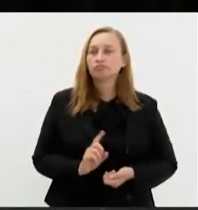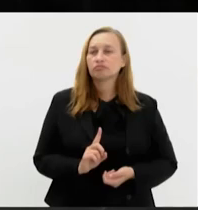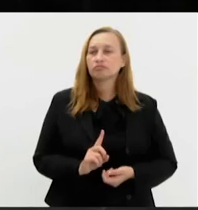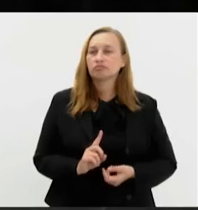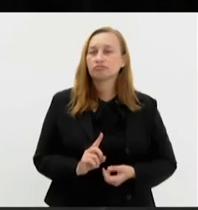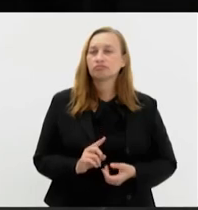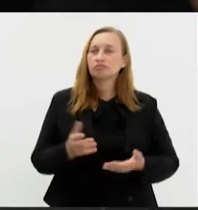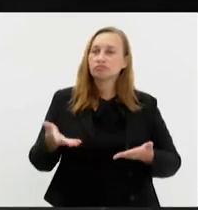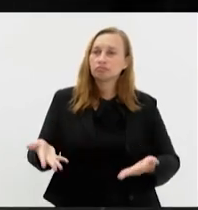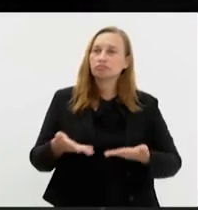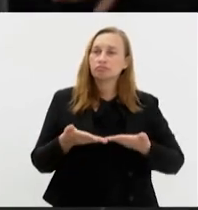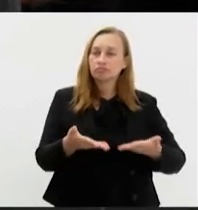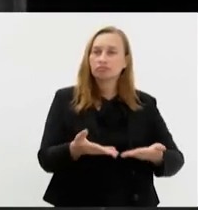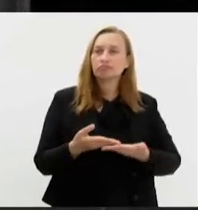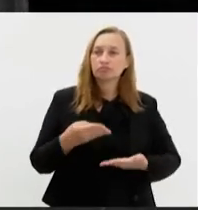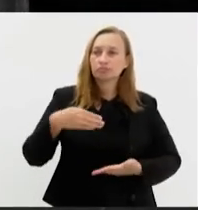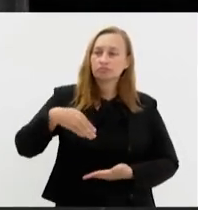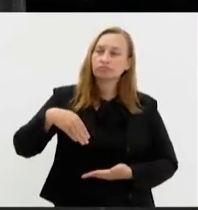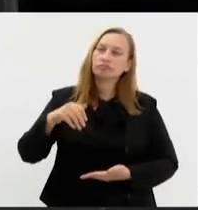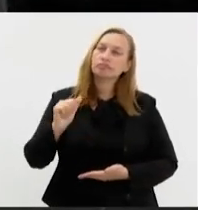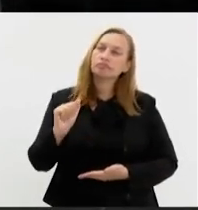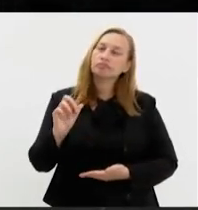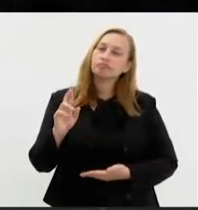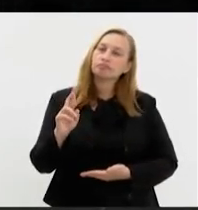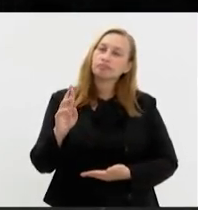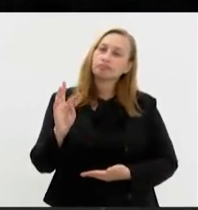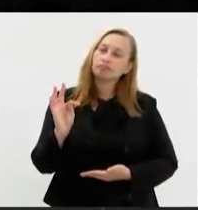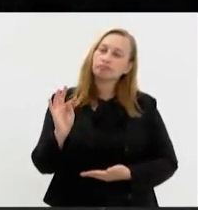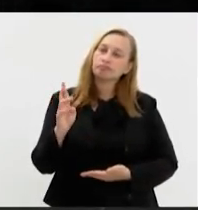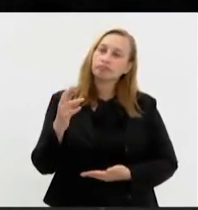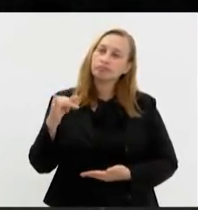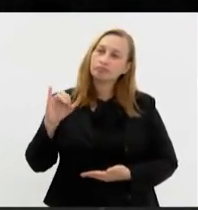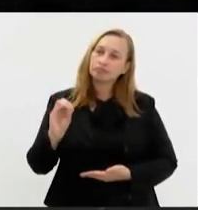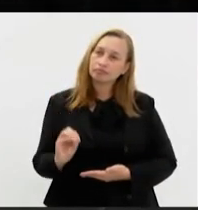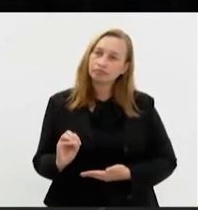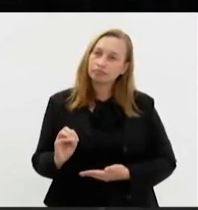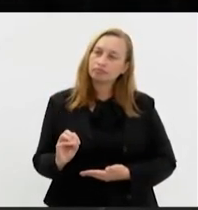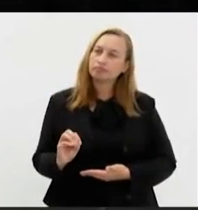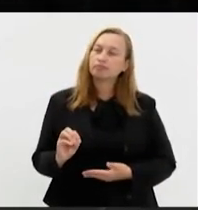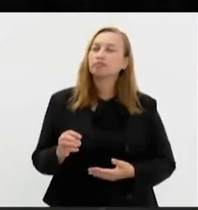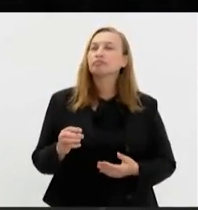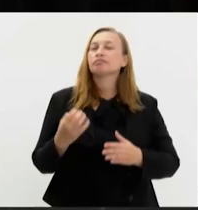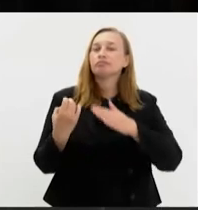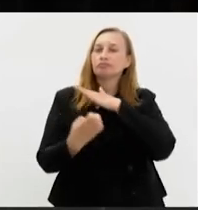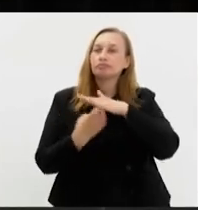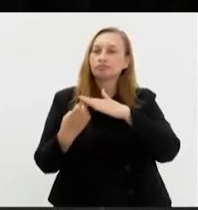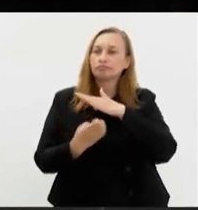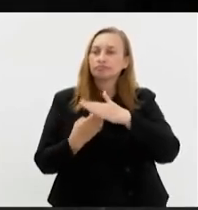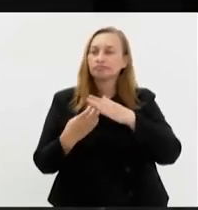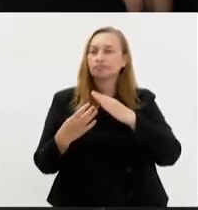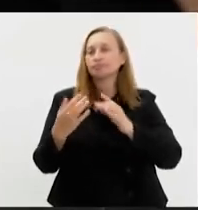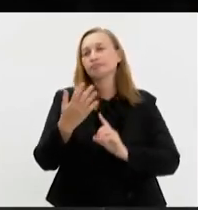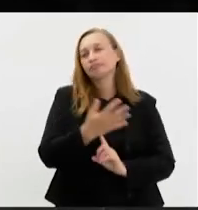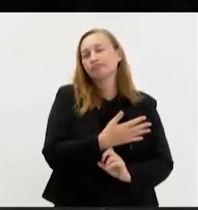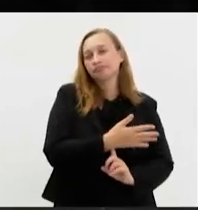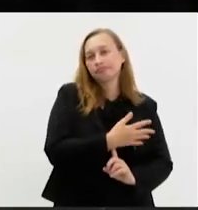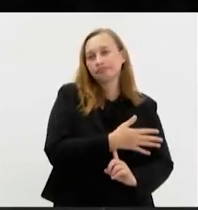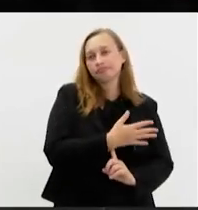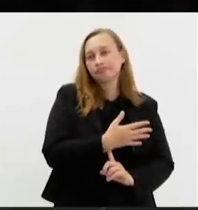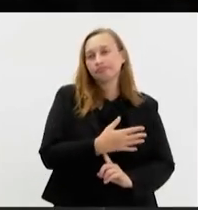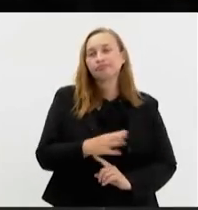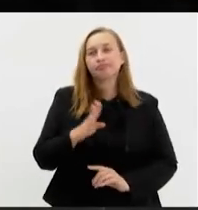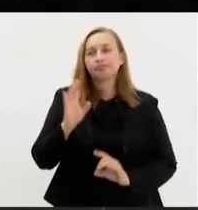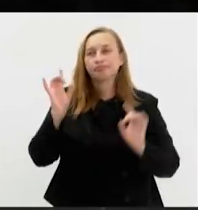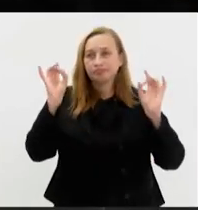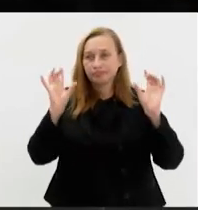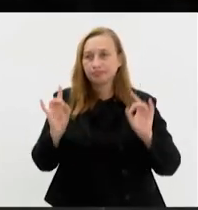marqueteiros não chamar também eh as empresas de tecnologia porque em especial para esse tema que